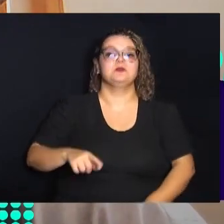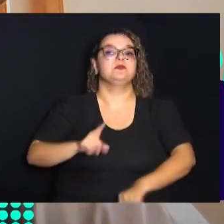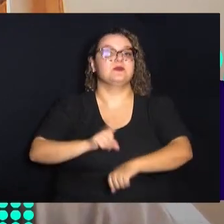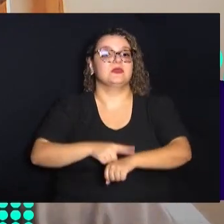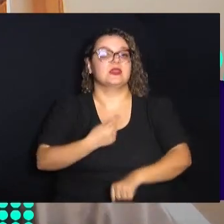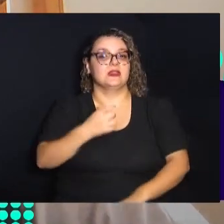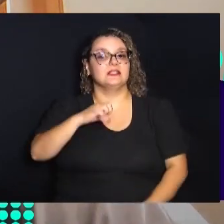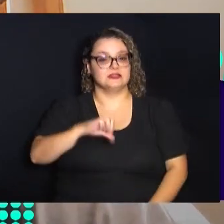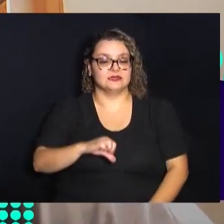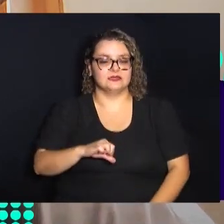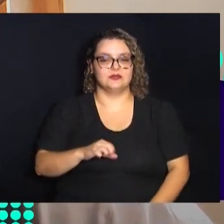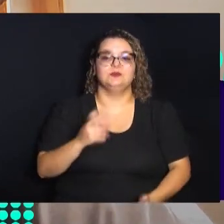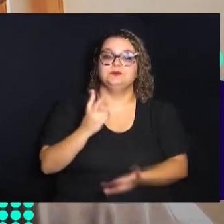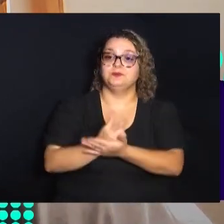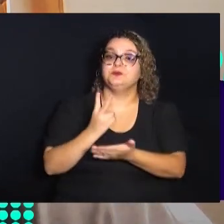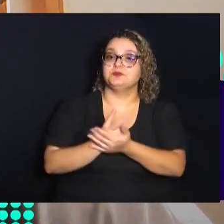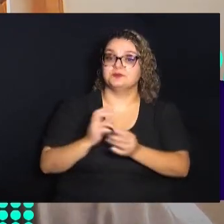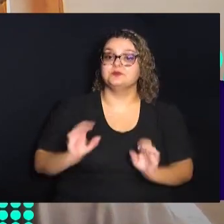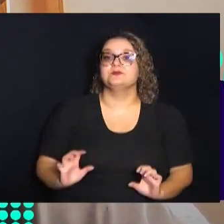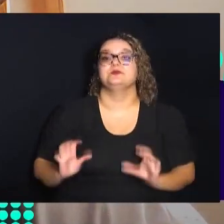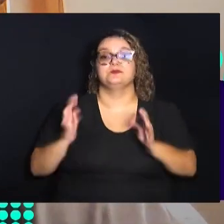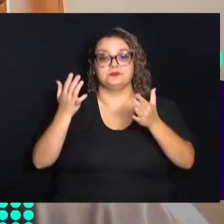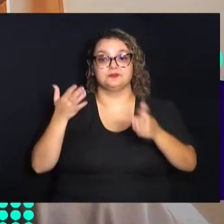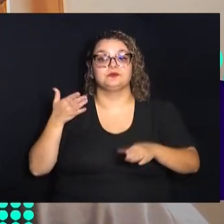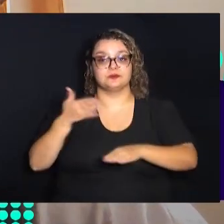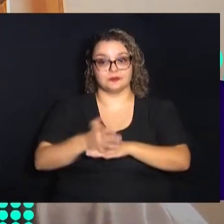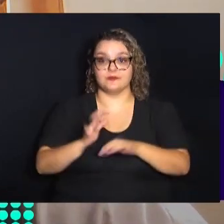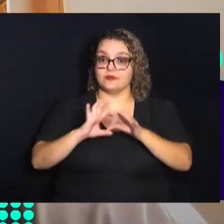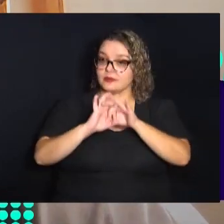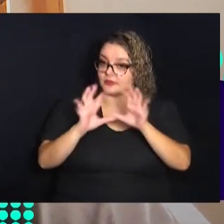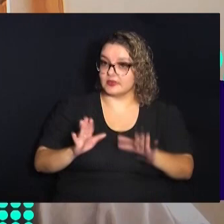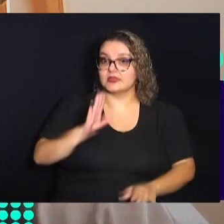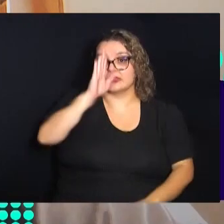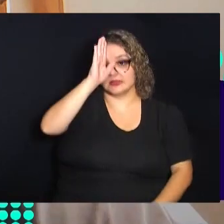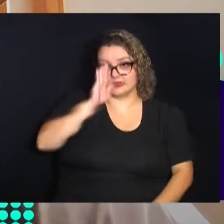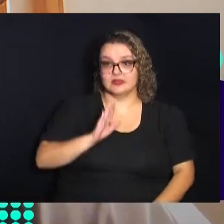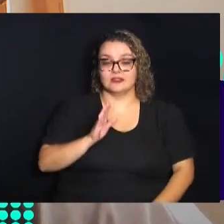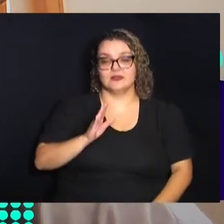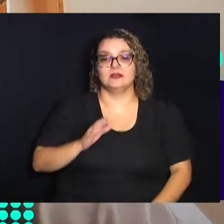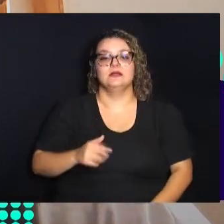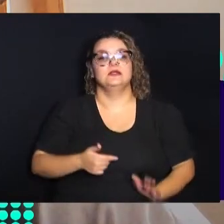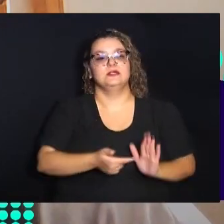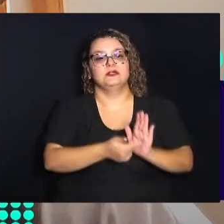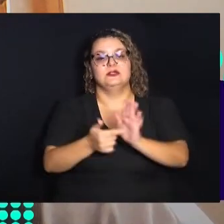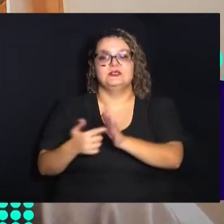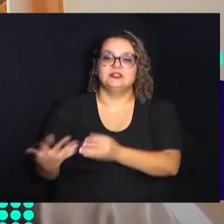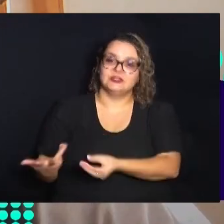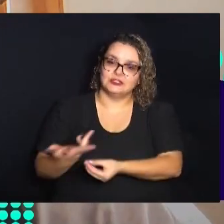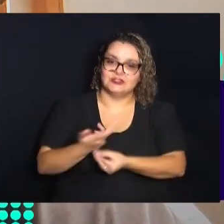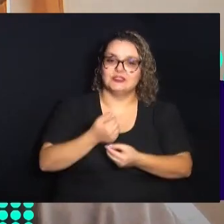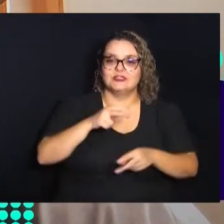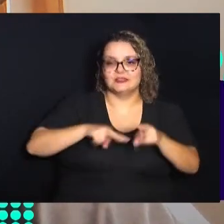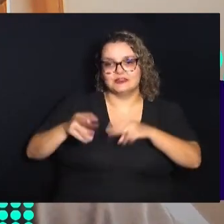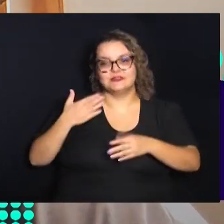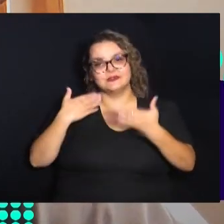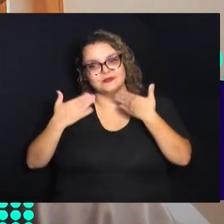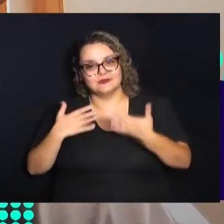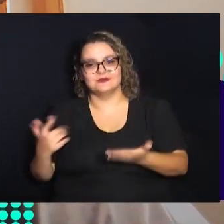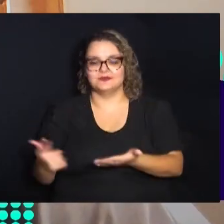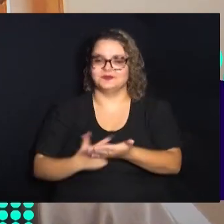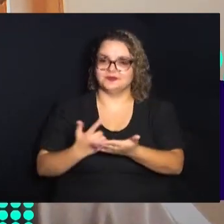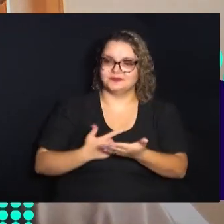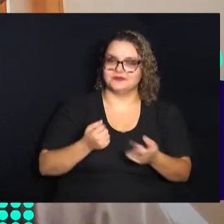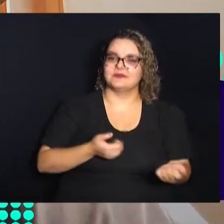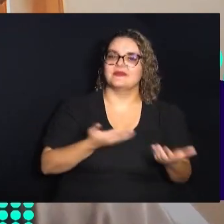das 19 horas. São sempre eventos com participação livre e gratuita, exposição de artes visuais,